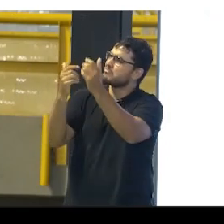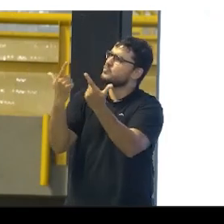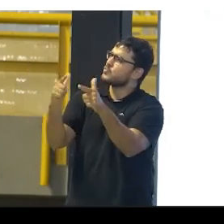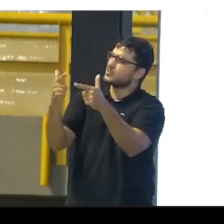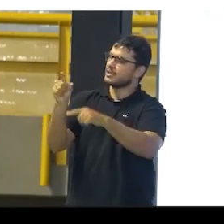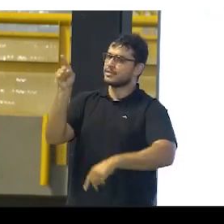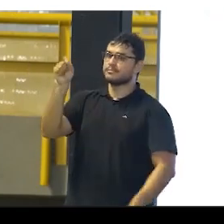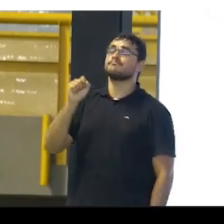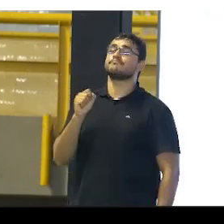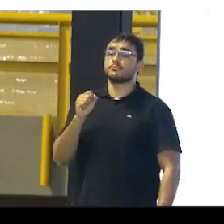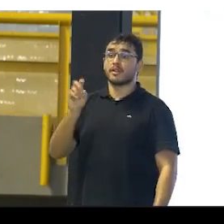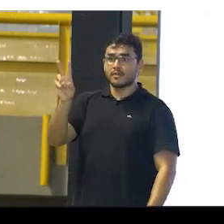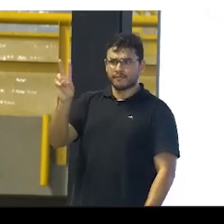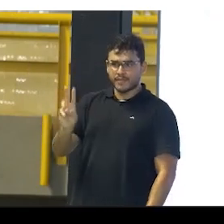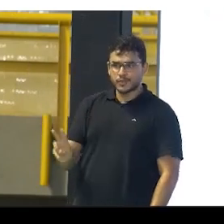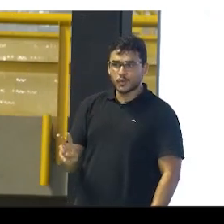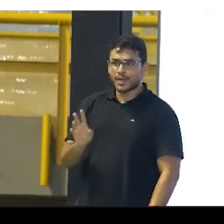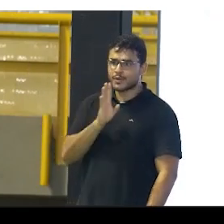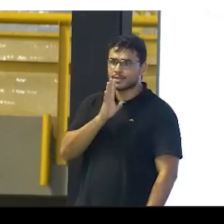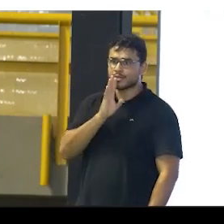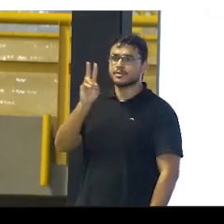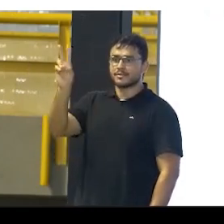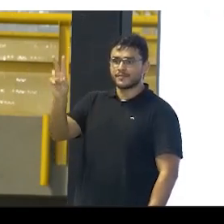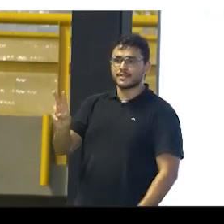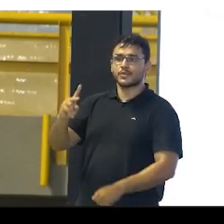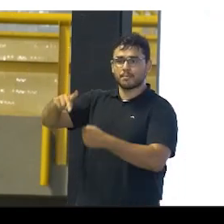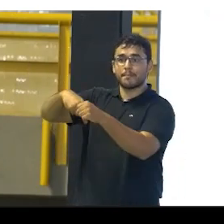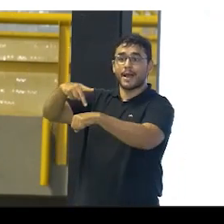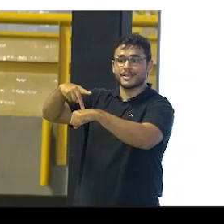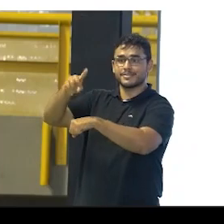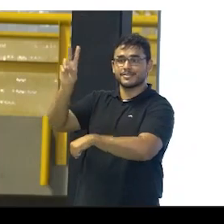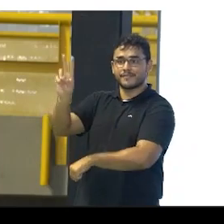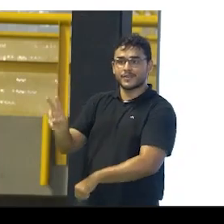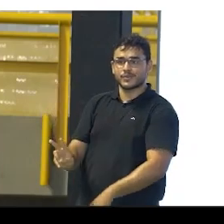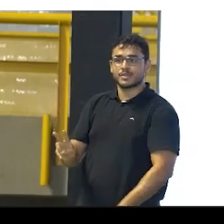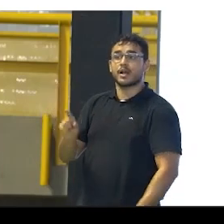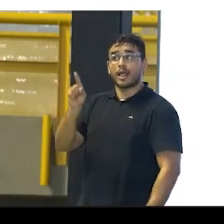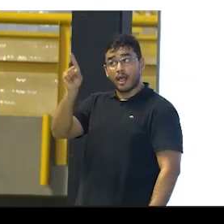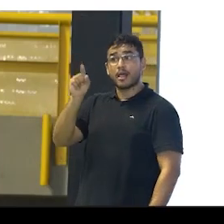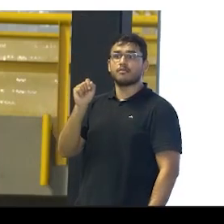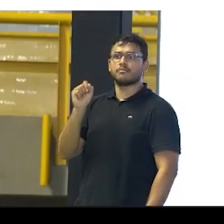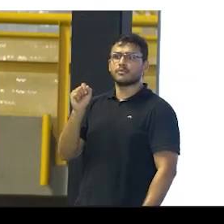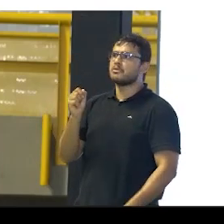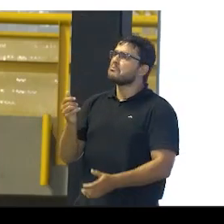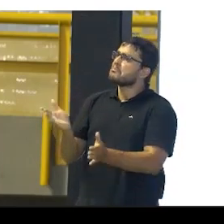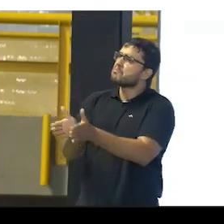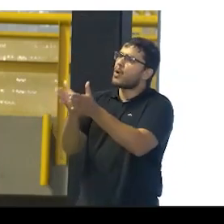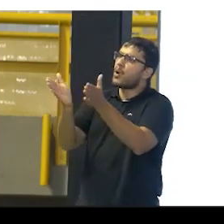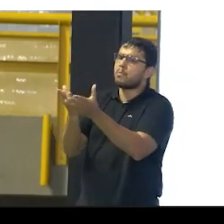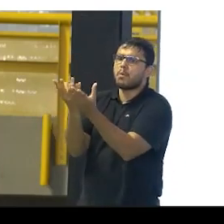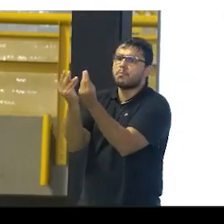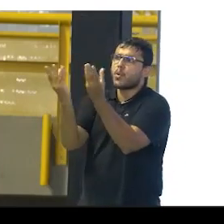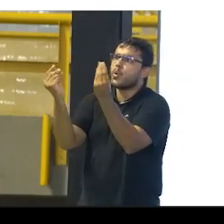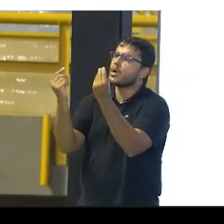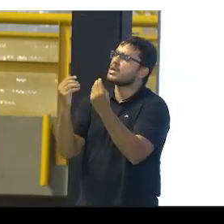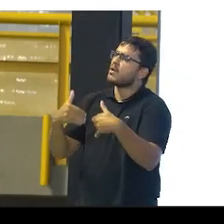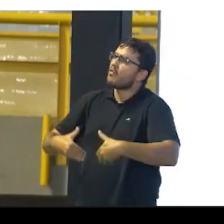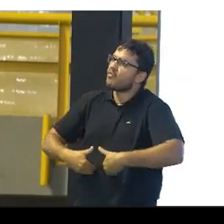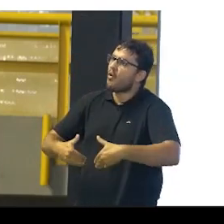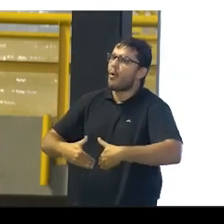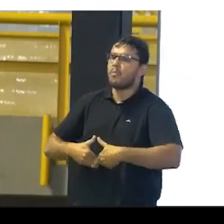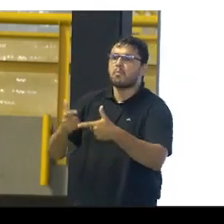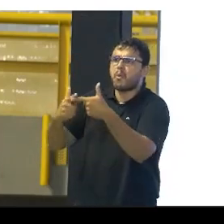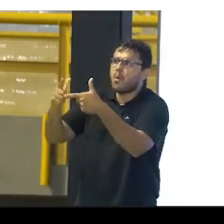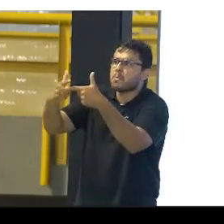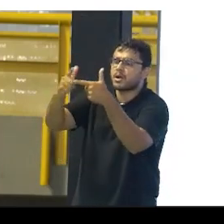usar outras expressões. Tá? Vamos embora, Jojo. Petróleo também tem gradação. O